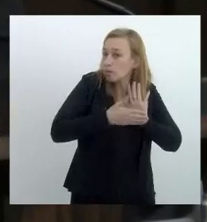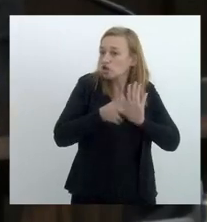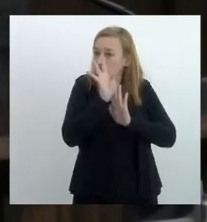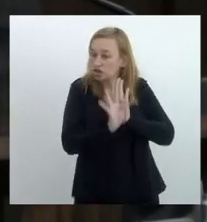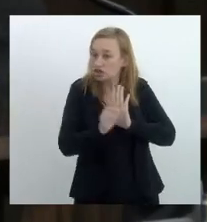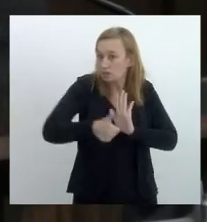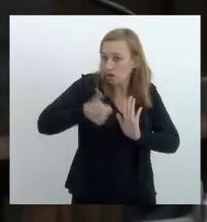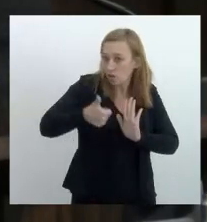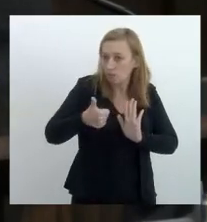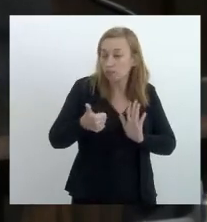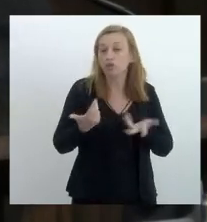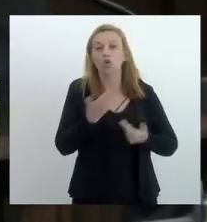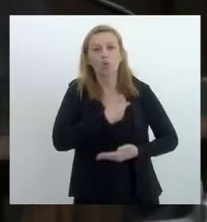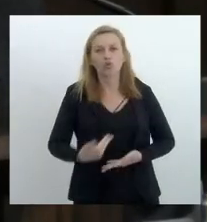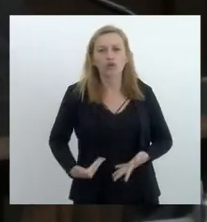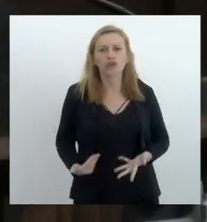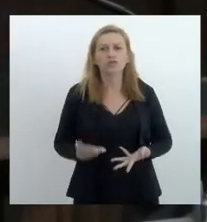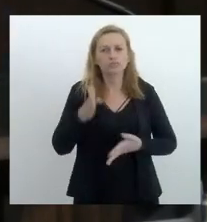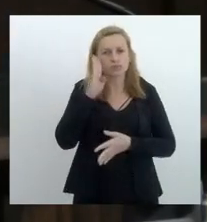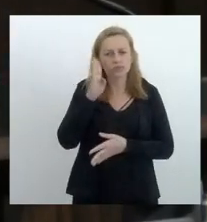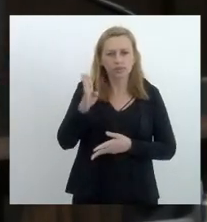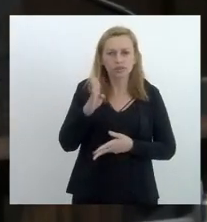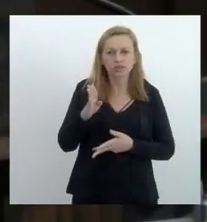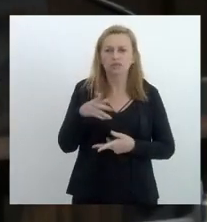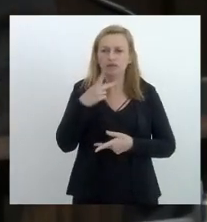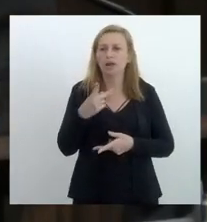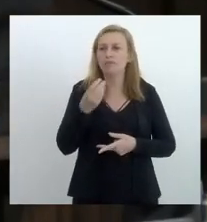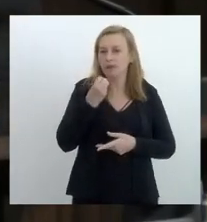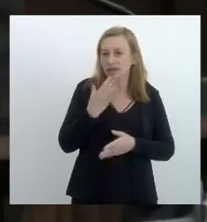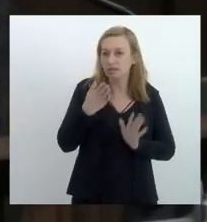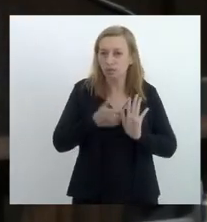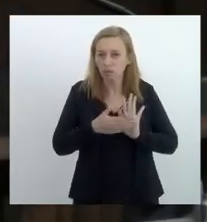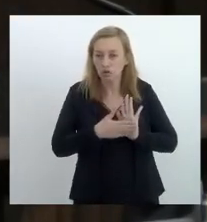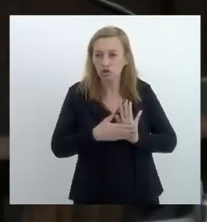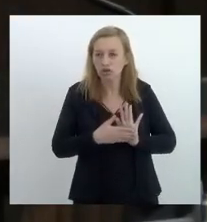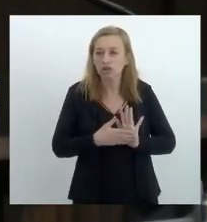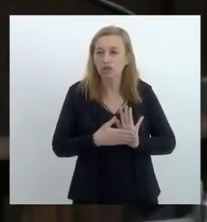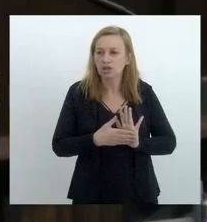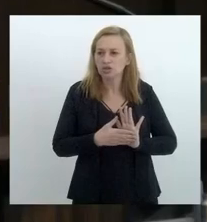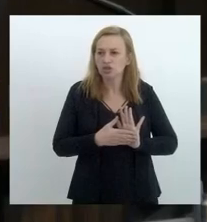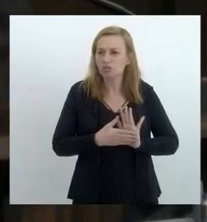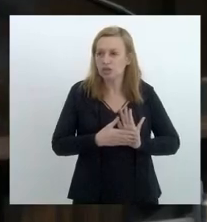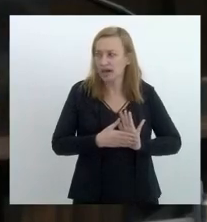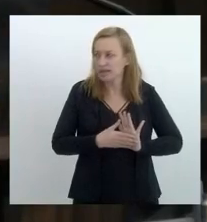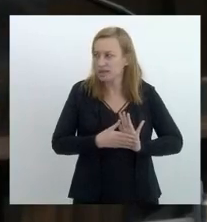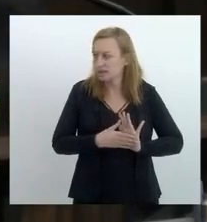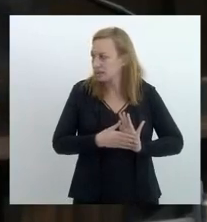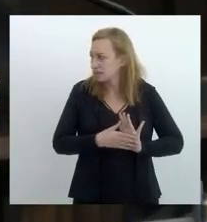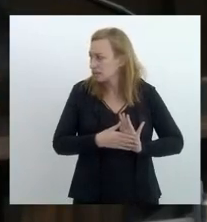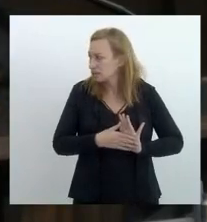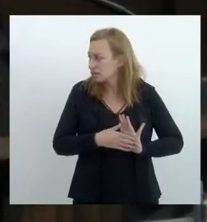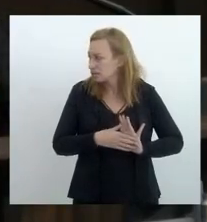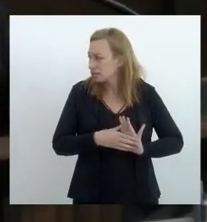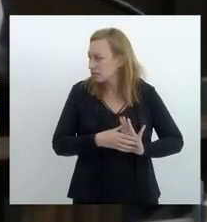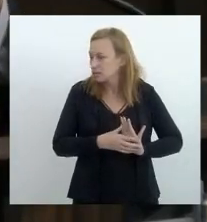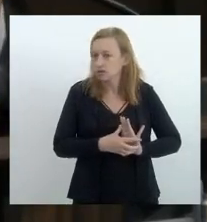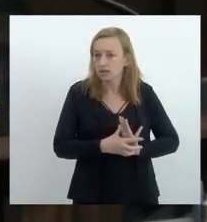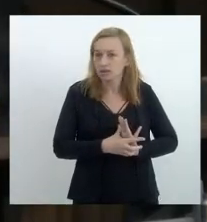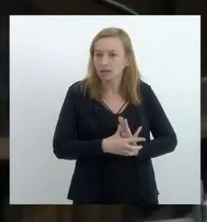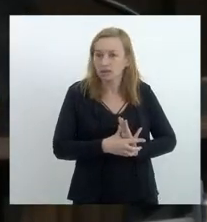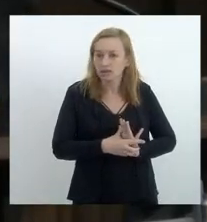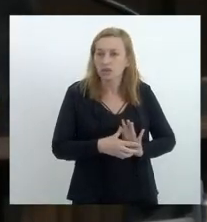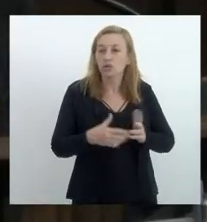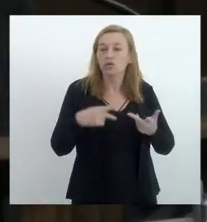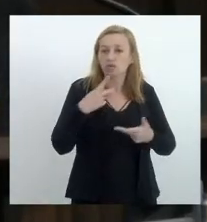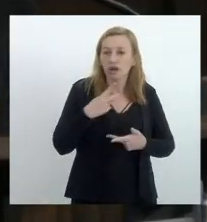melhor. Eu queria saber se o governo recepciona bem essa proposta. E uma terceira questão que eu queria levantar, Luiz Paulo, é o